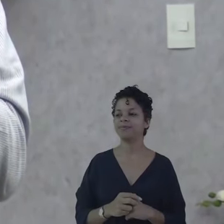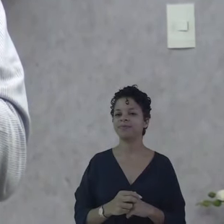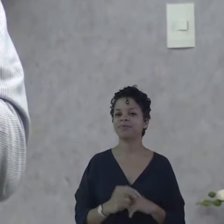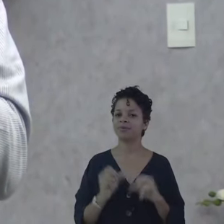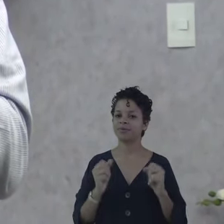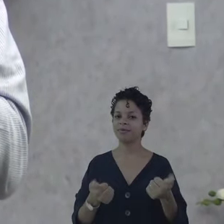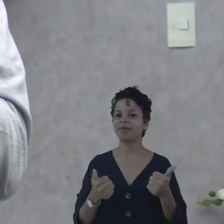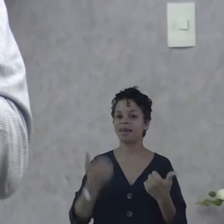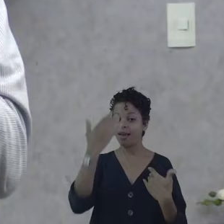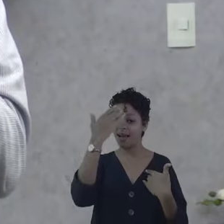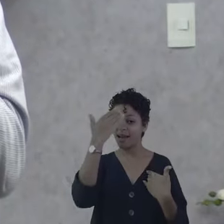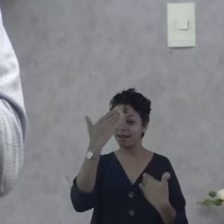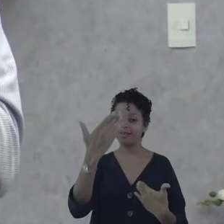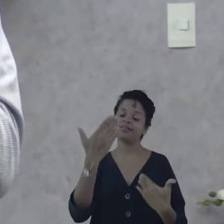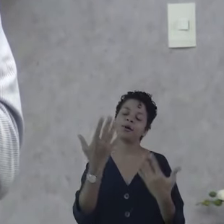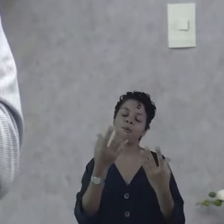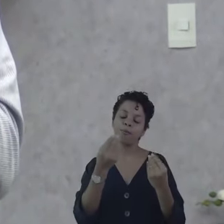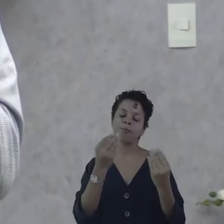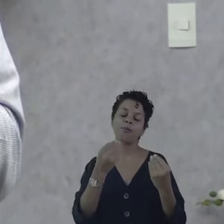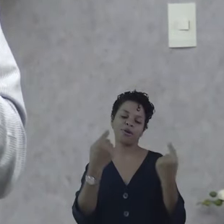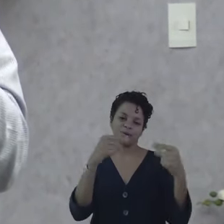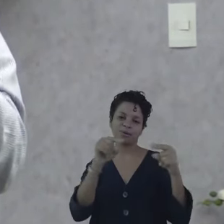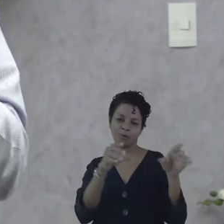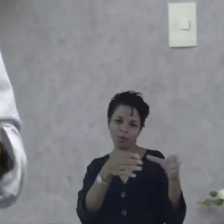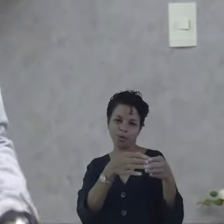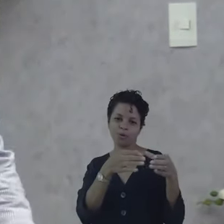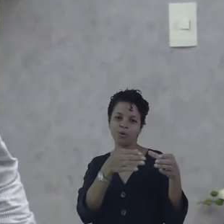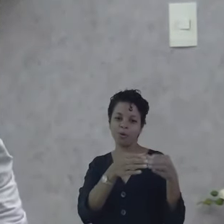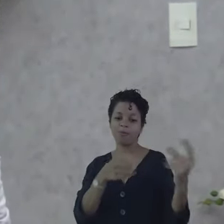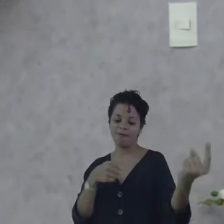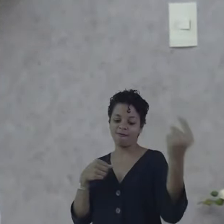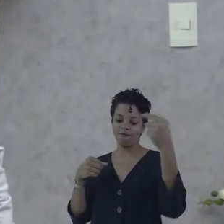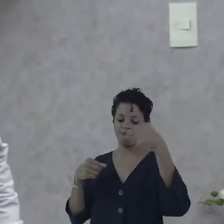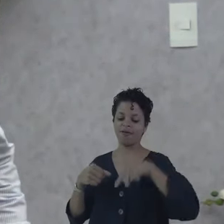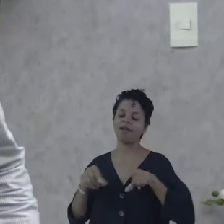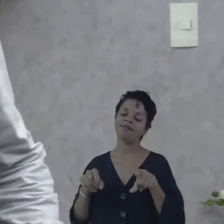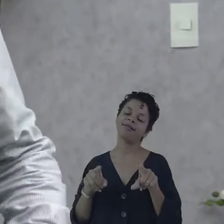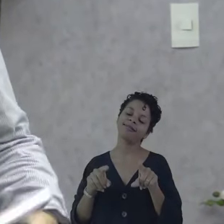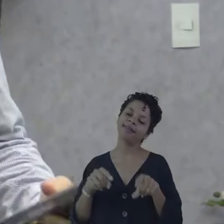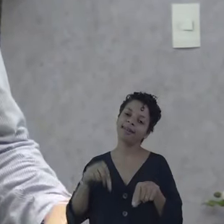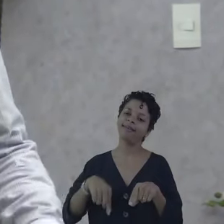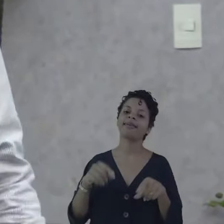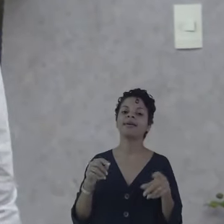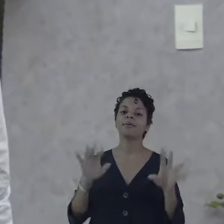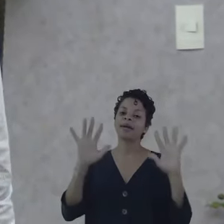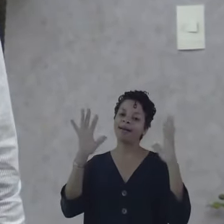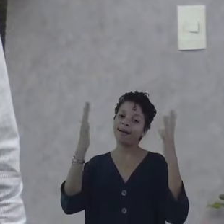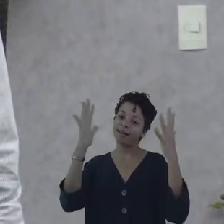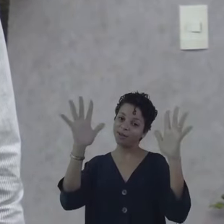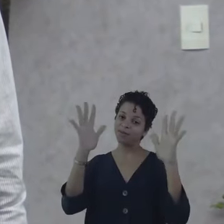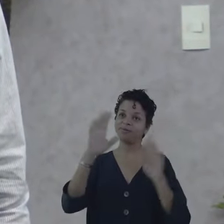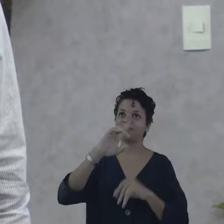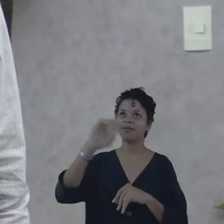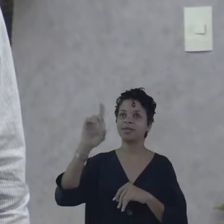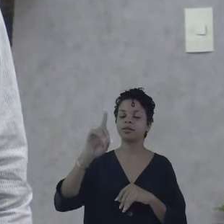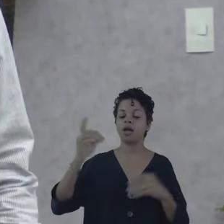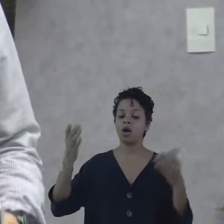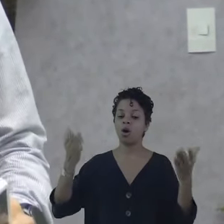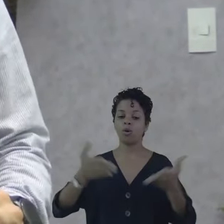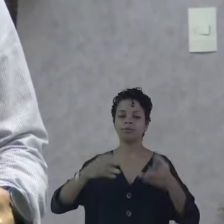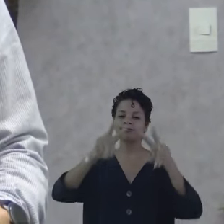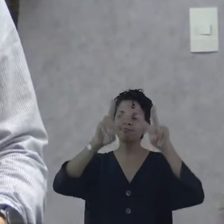tá? Nós agradecemos muito a eles que vieram lá do Tucuruvi para aqui louvar a Deus. Nós hoje temos um tema também